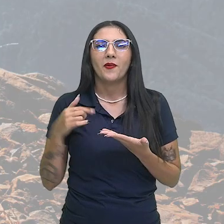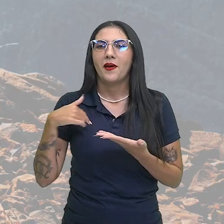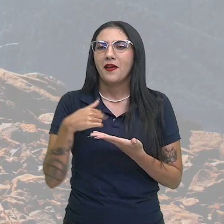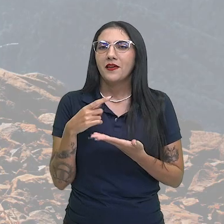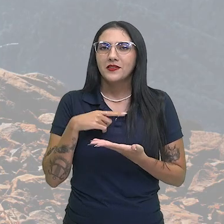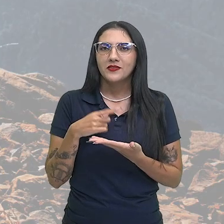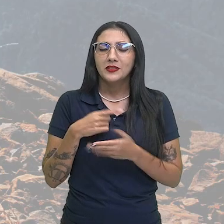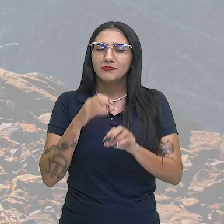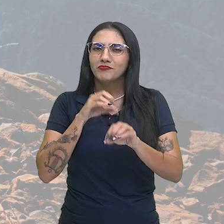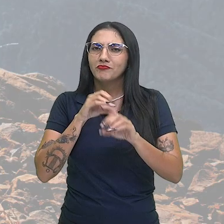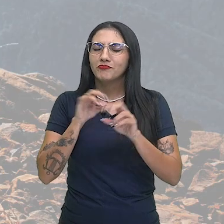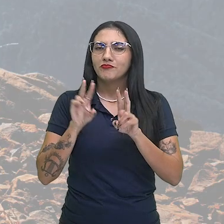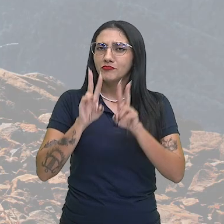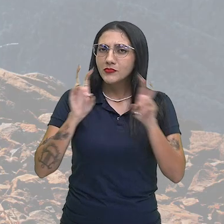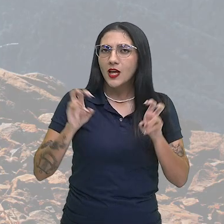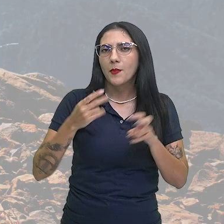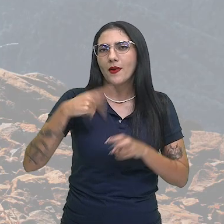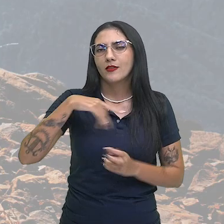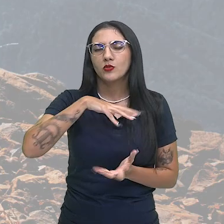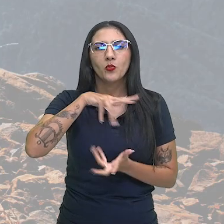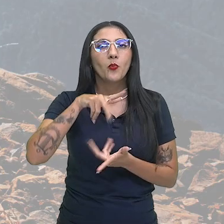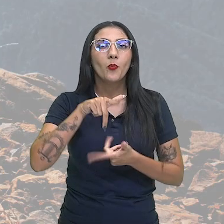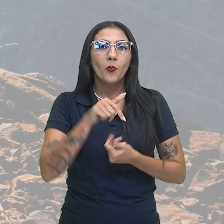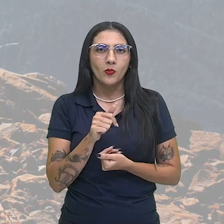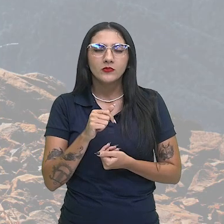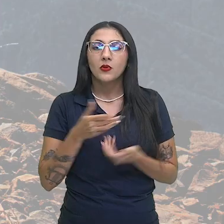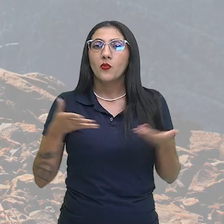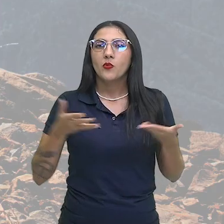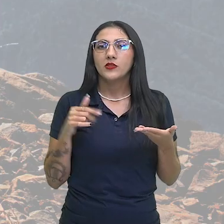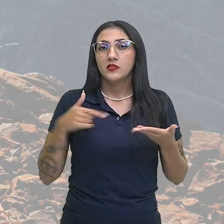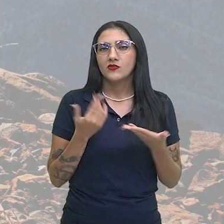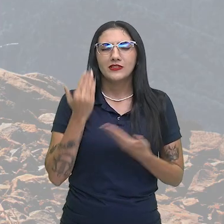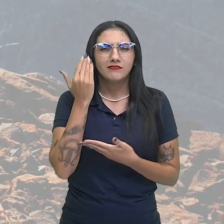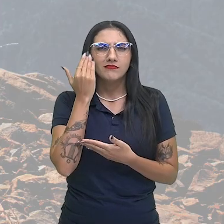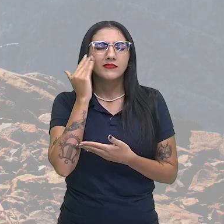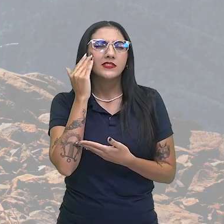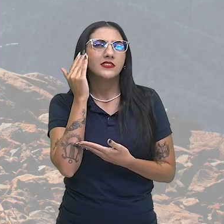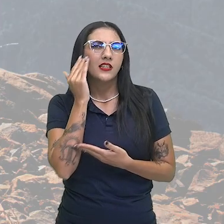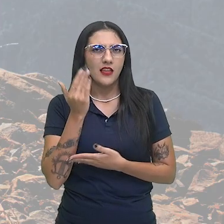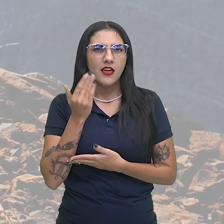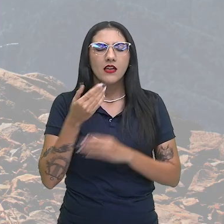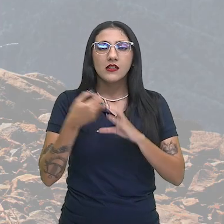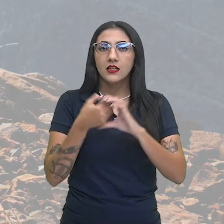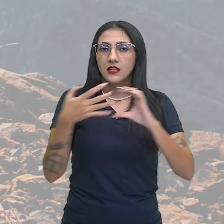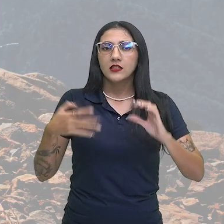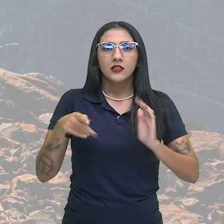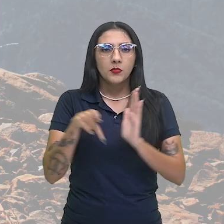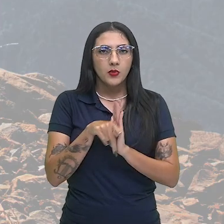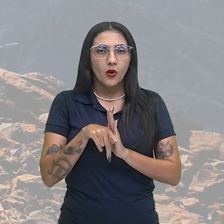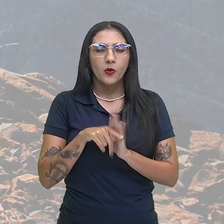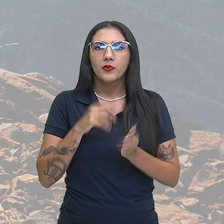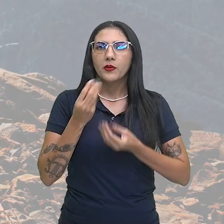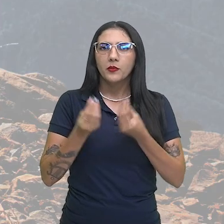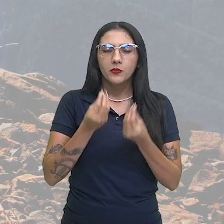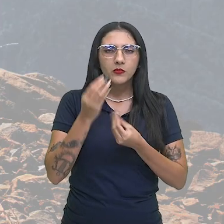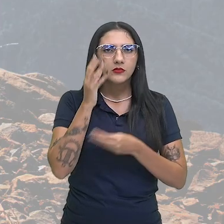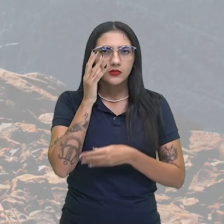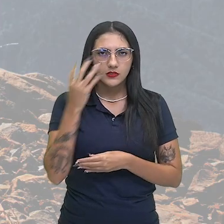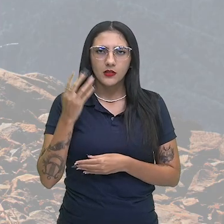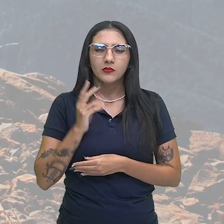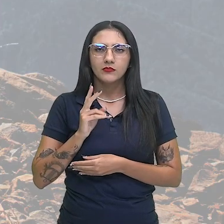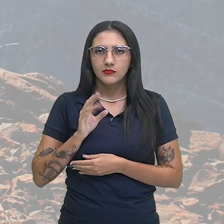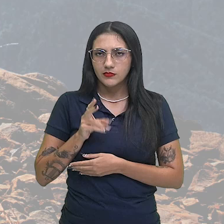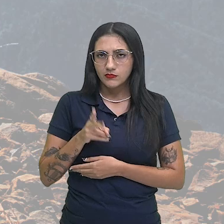né, sobre a questão do nosso planeta Terra. Vamos tentar entender ali a nossa superfície terrestre. Ao longo de toda a unidade 2 vamos